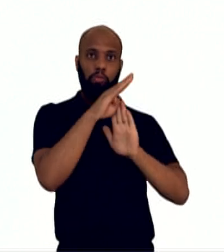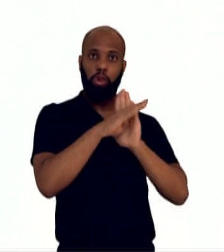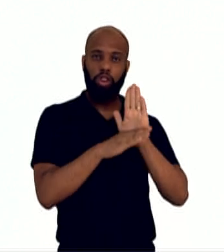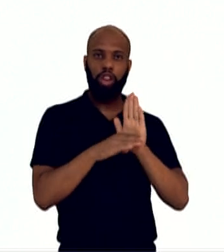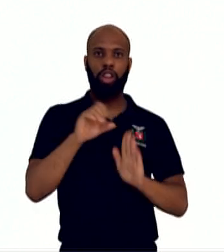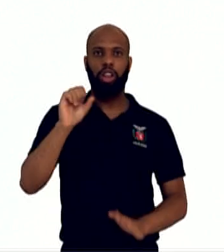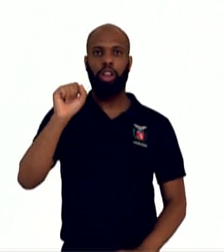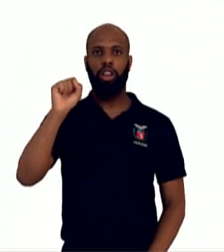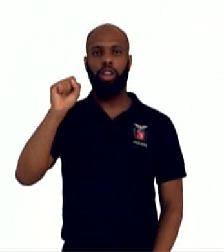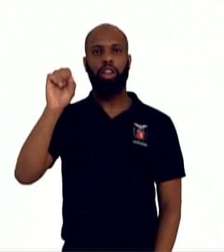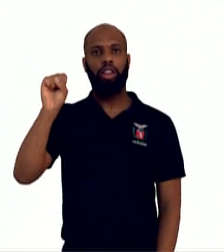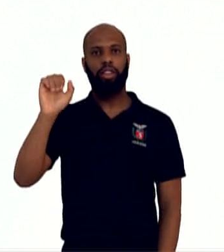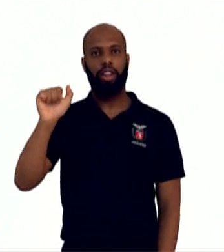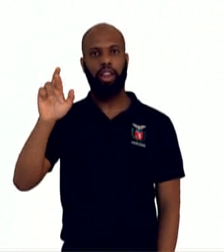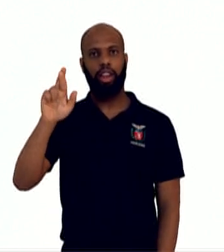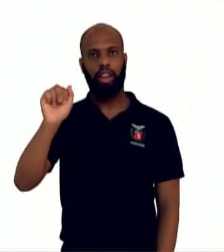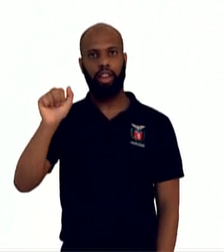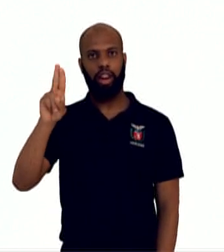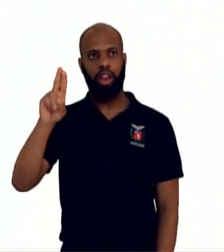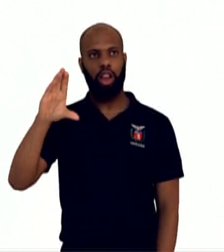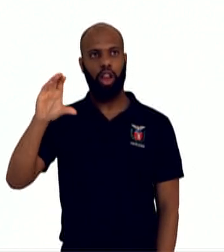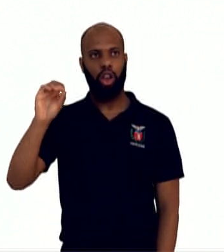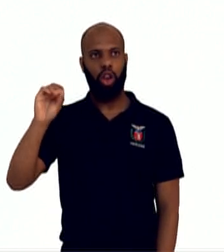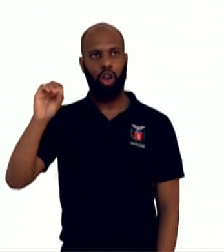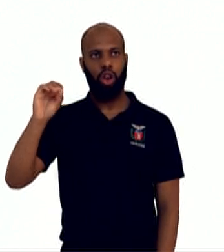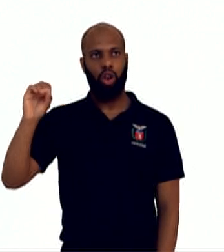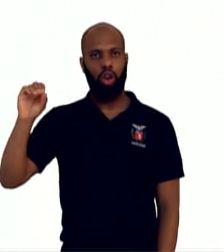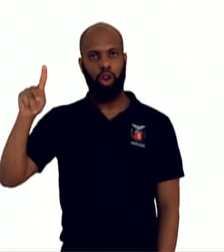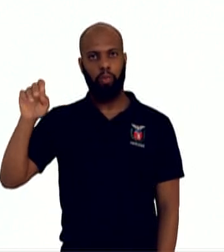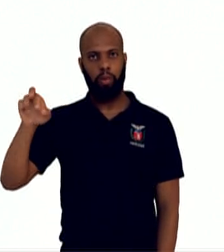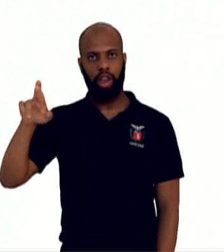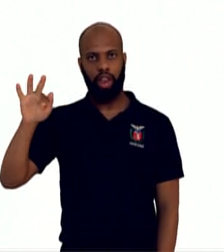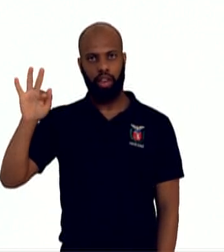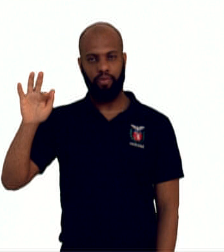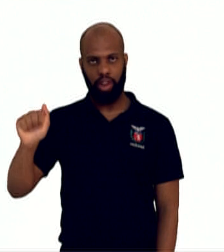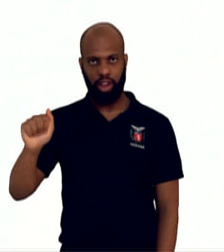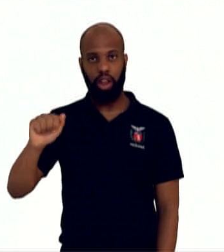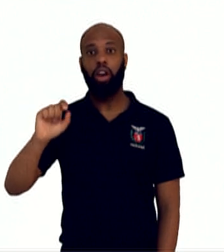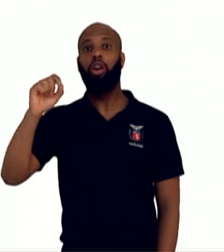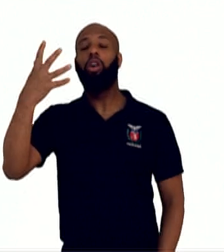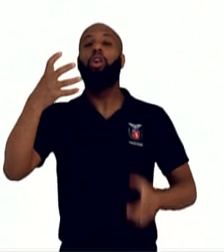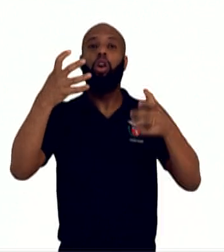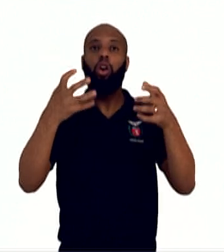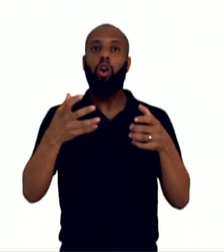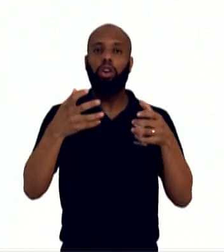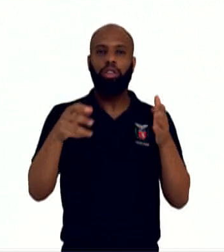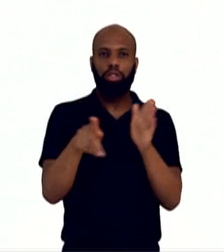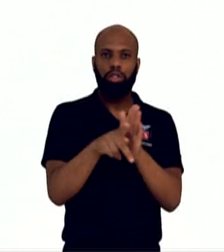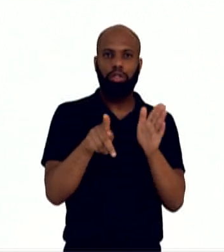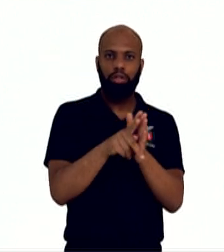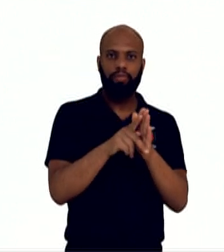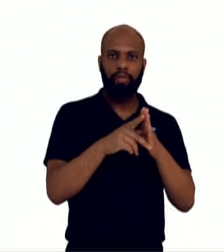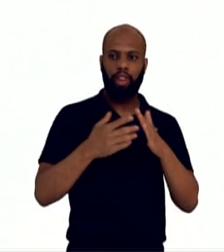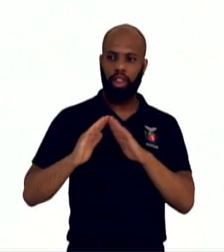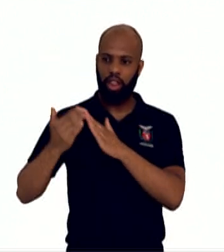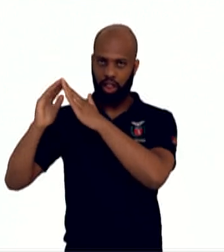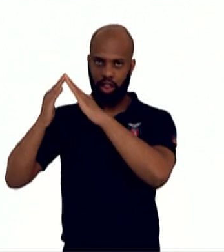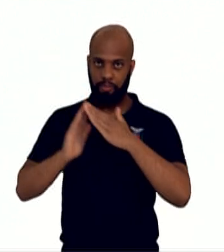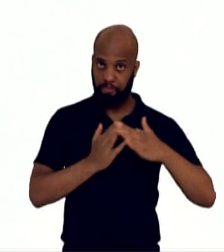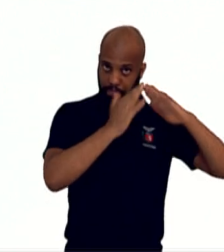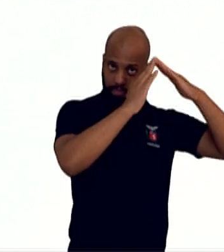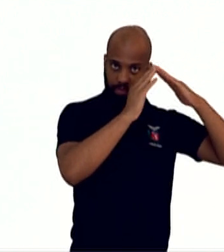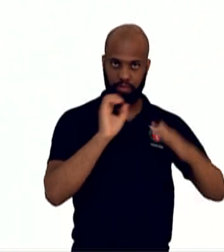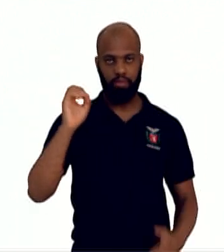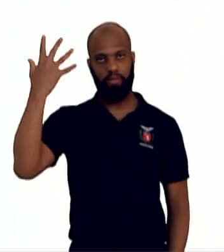da Cooperifa. Tá? Então, uma cooperativa que acontece na periferia, certo?